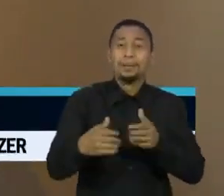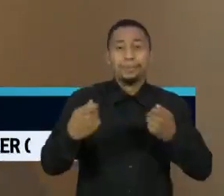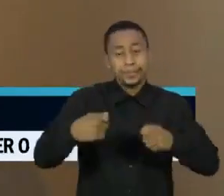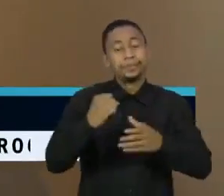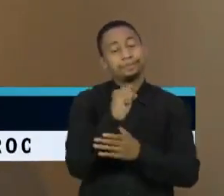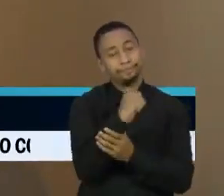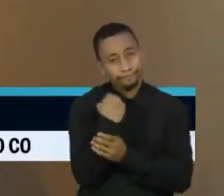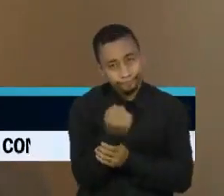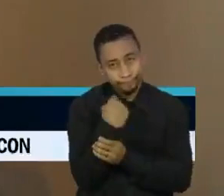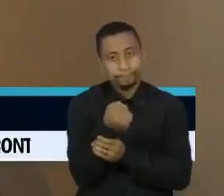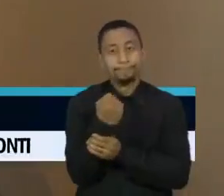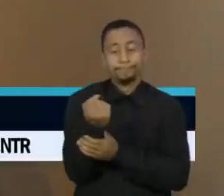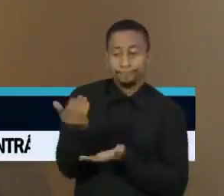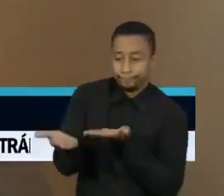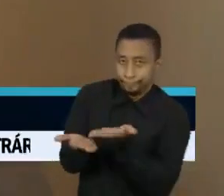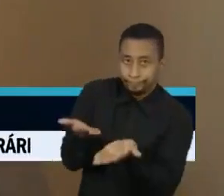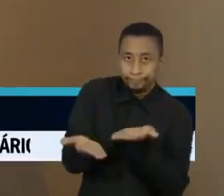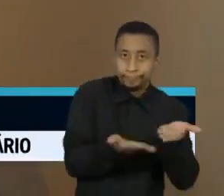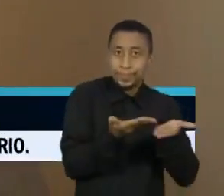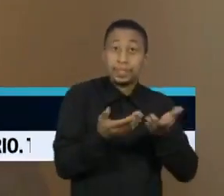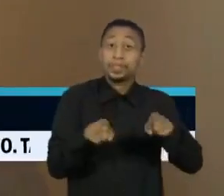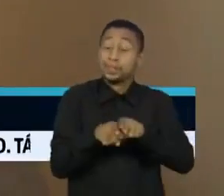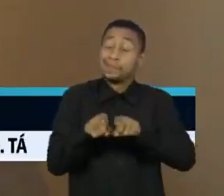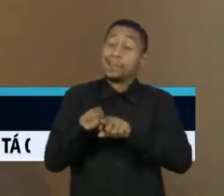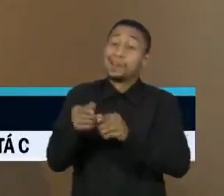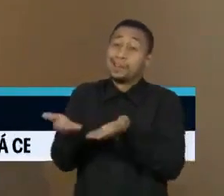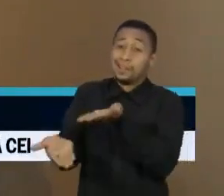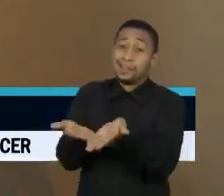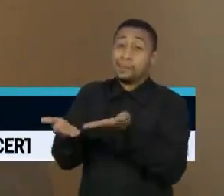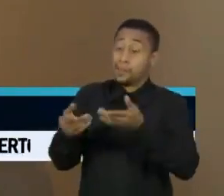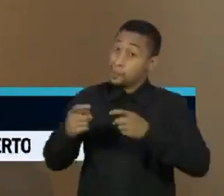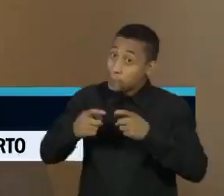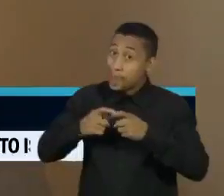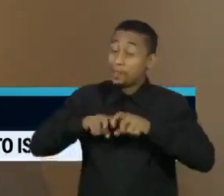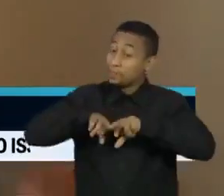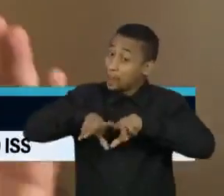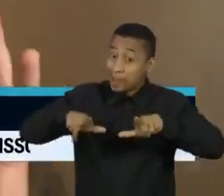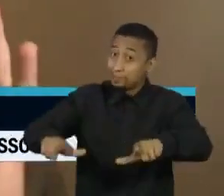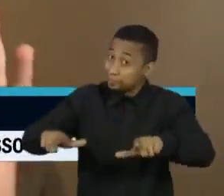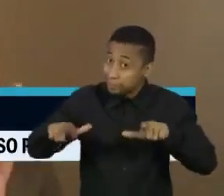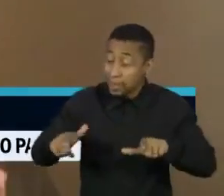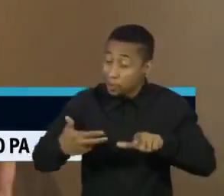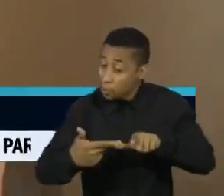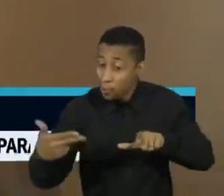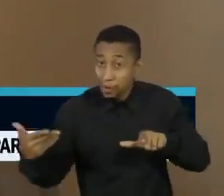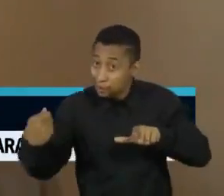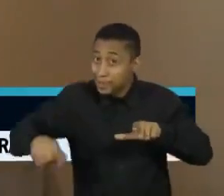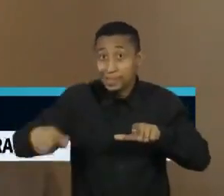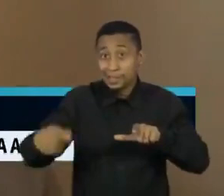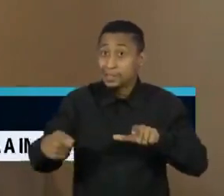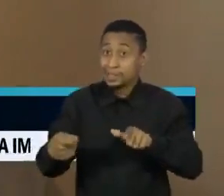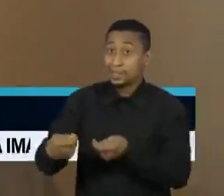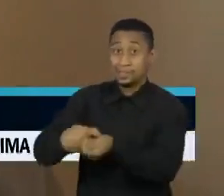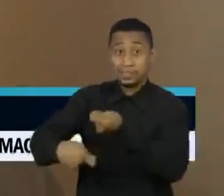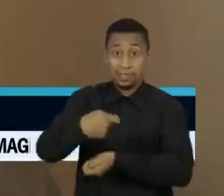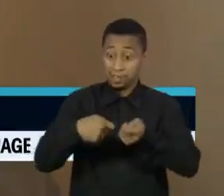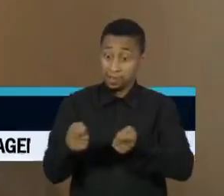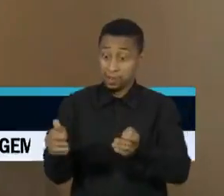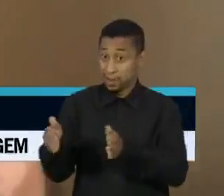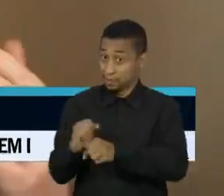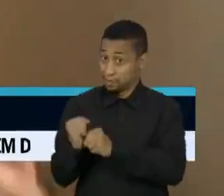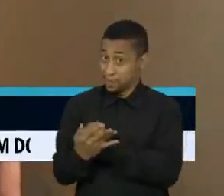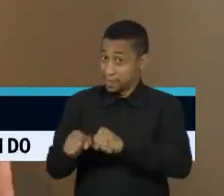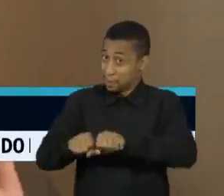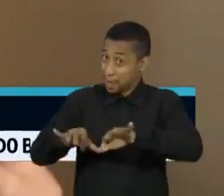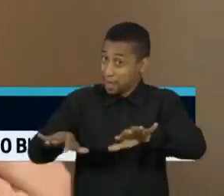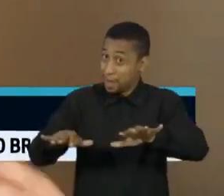fisioterapia acompanhamento tratamento médico exames e uma série de outras coisas pelo futuro a gestão de poderia Que Nós escolhemos